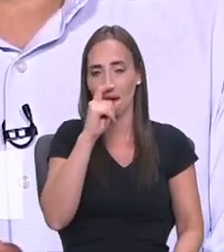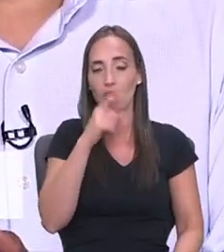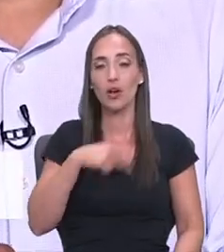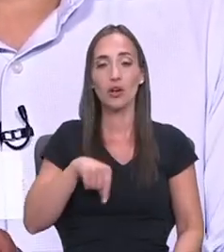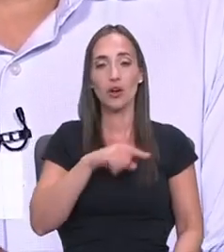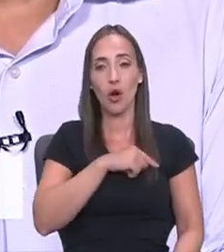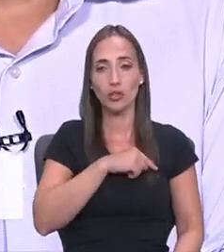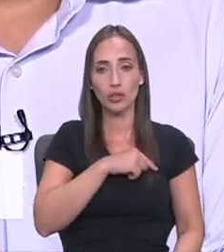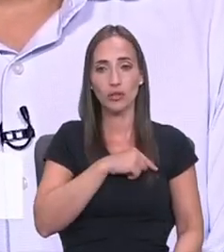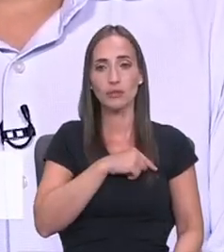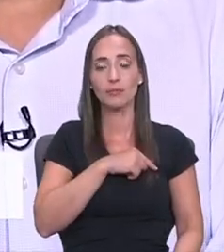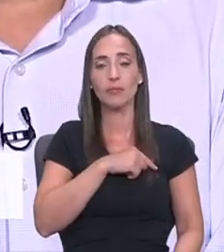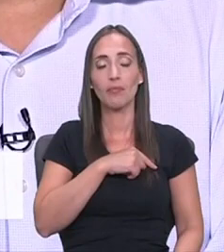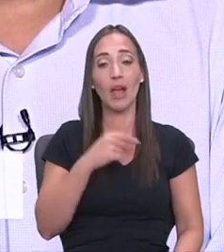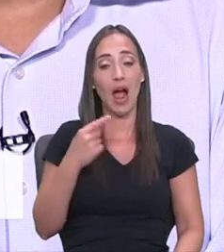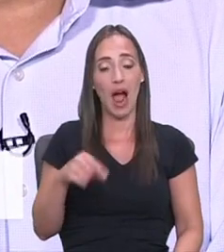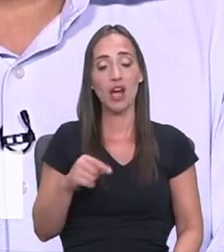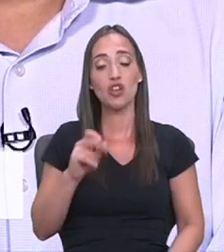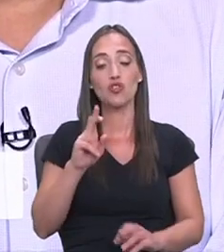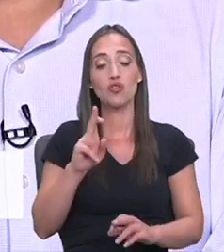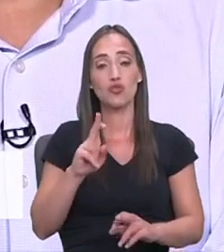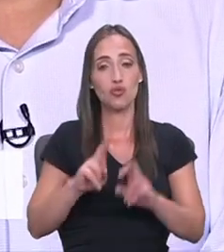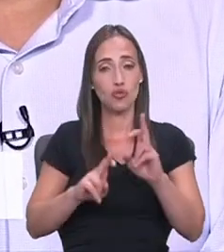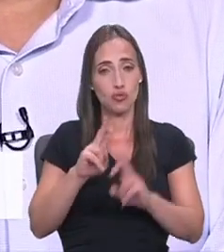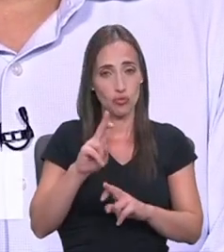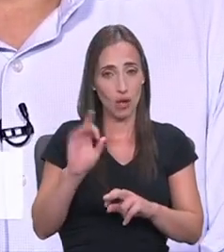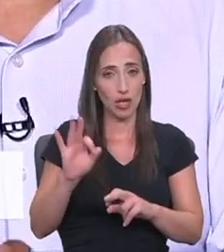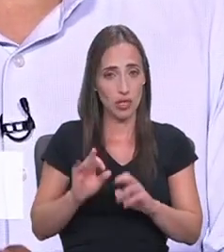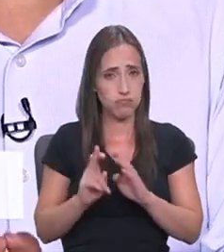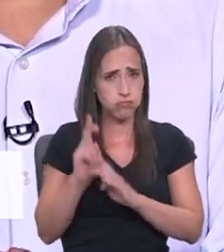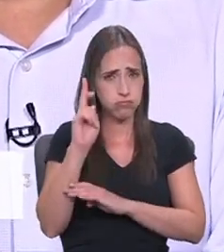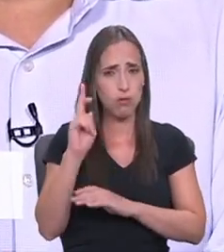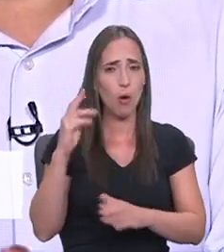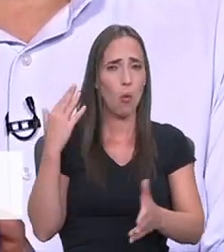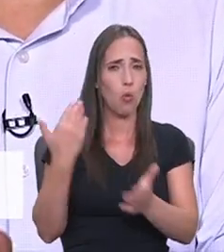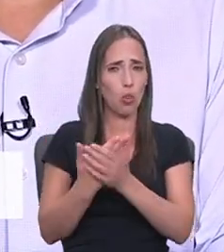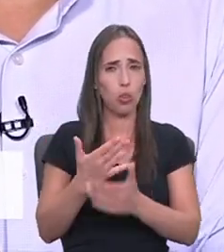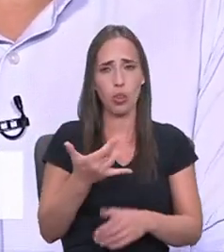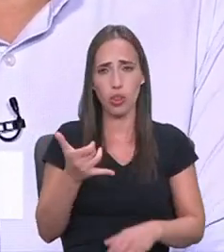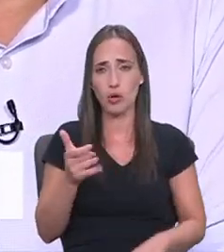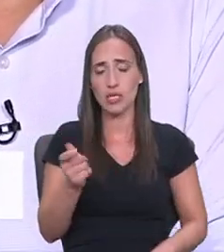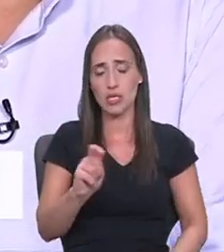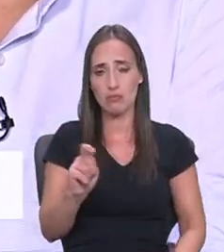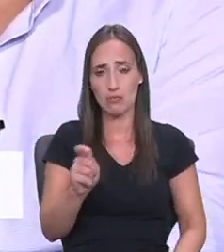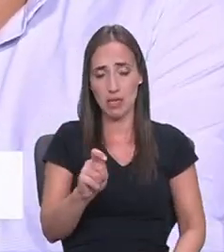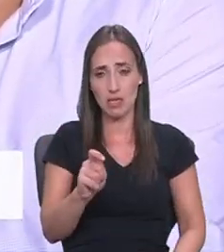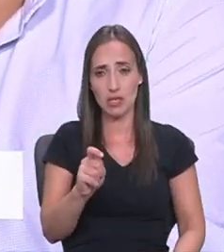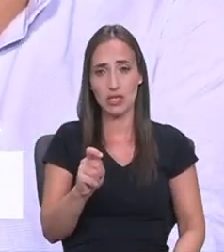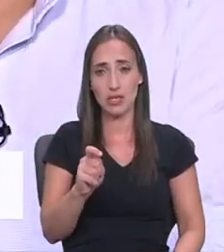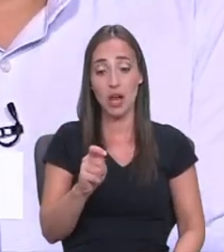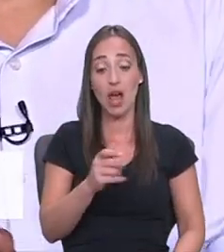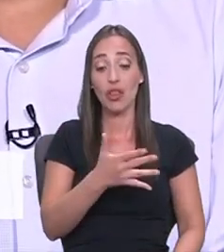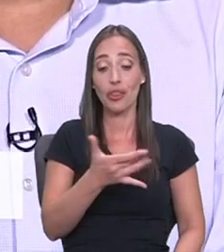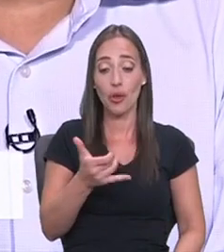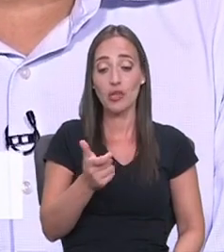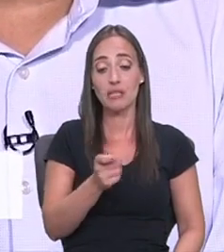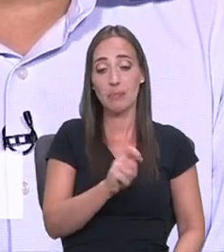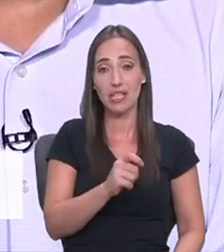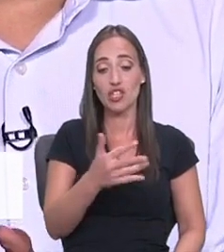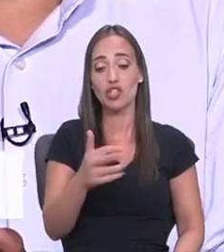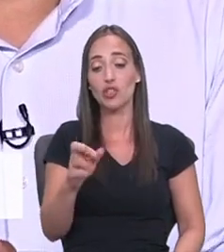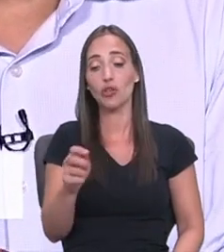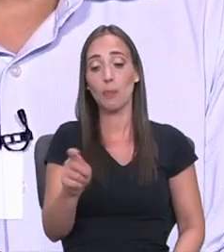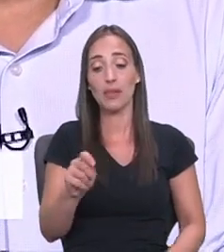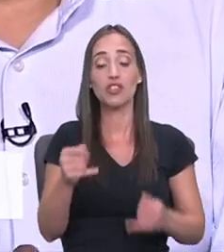subida muito acentuada das taxas de juro nos últimos 12 meses e é precisamente após 12 a 18 meses que a maioria dos